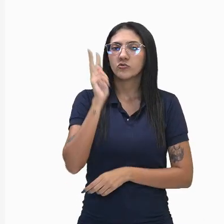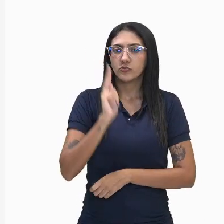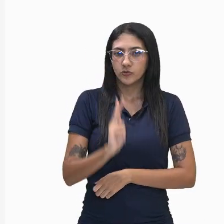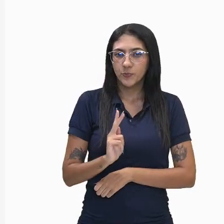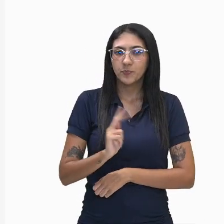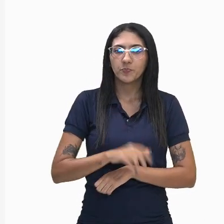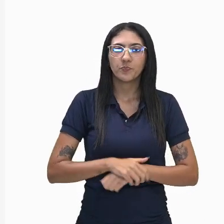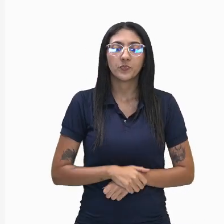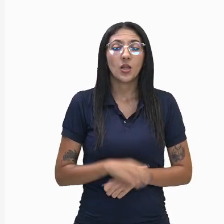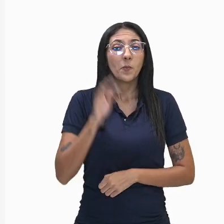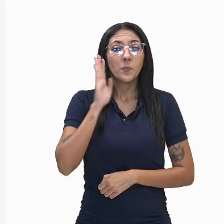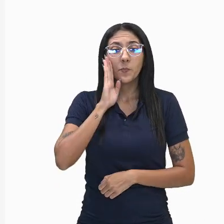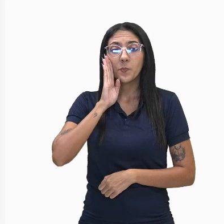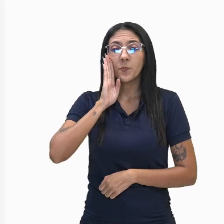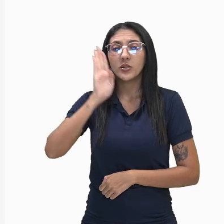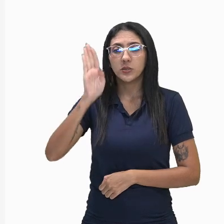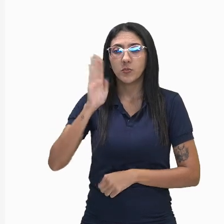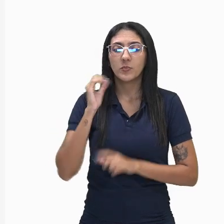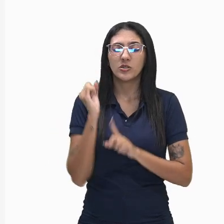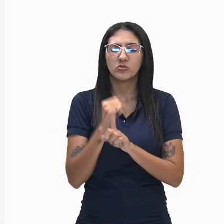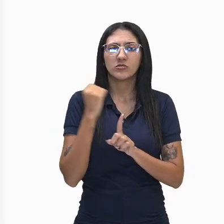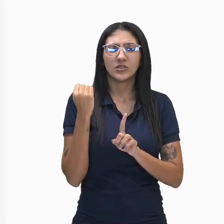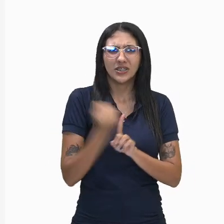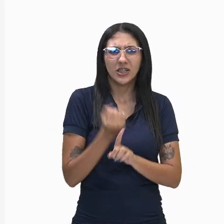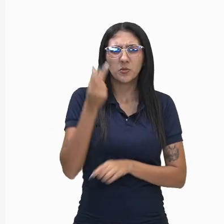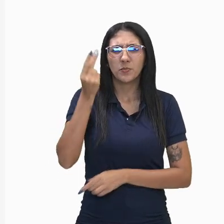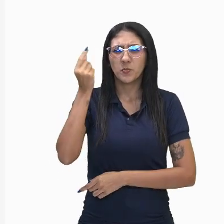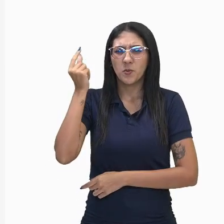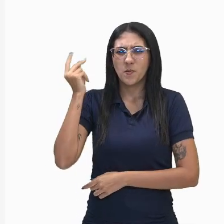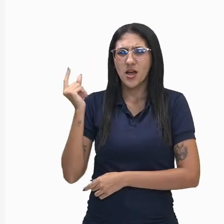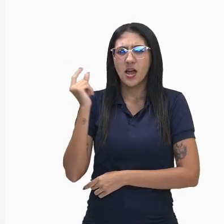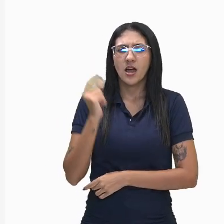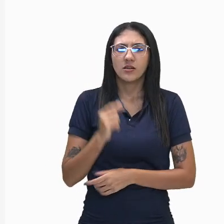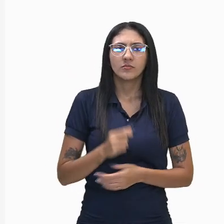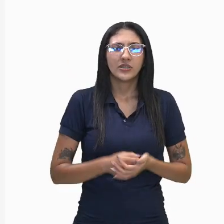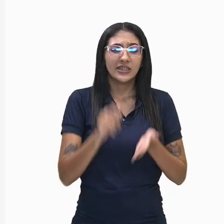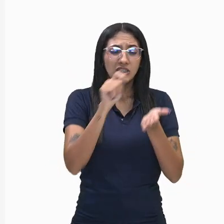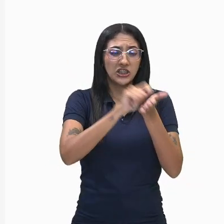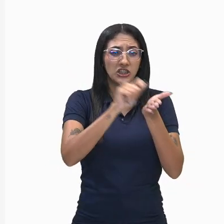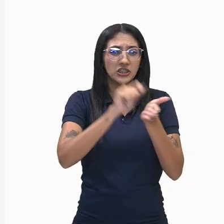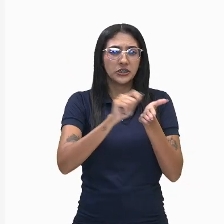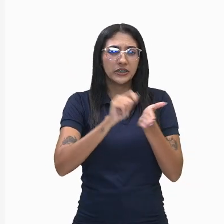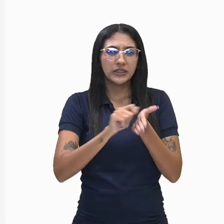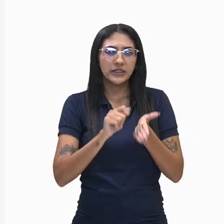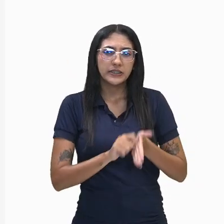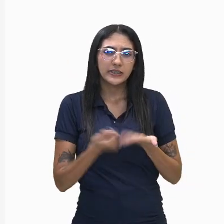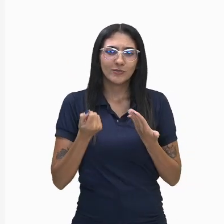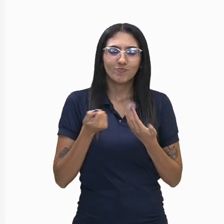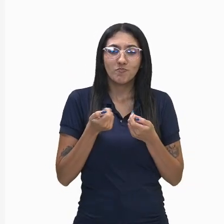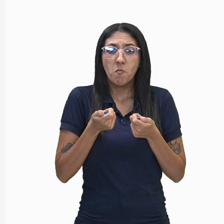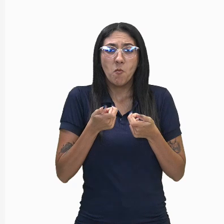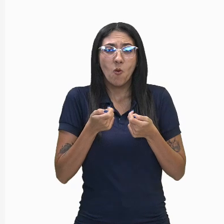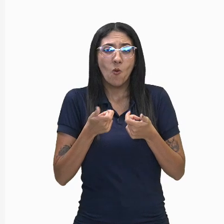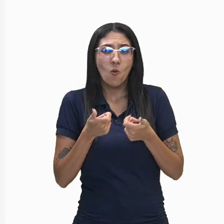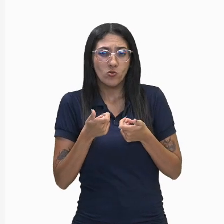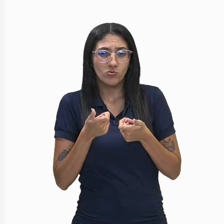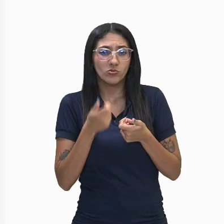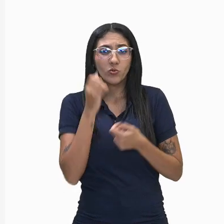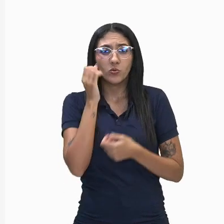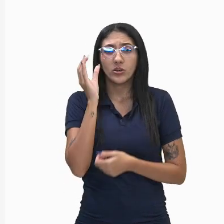especialmente em sociedades onde a escrita ela era ou limitada